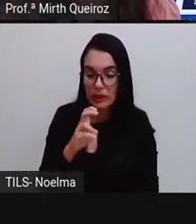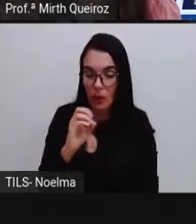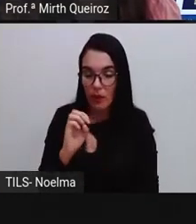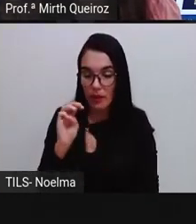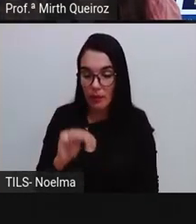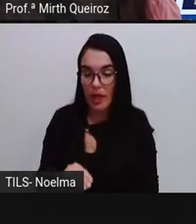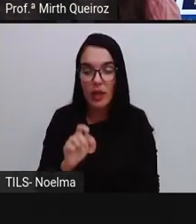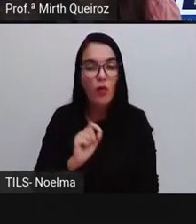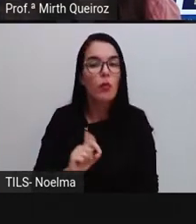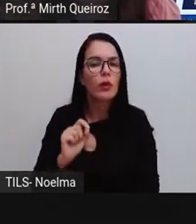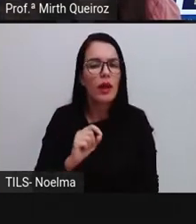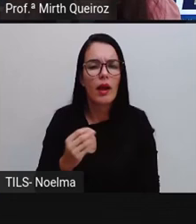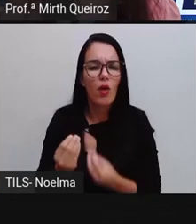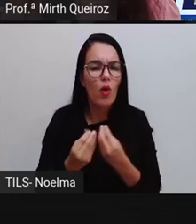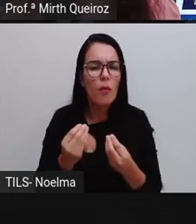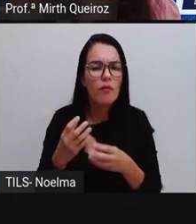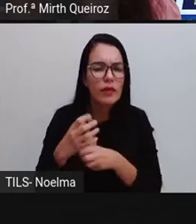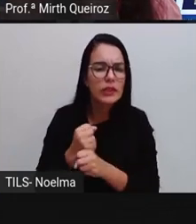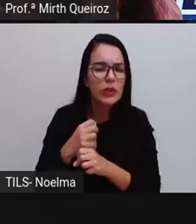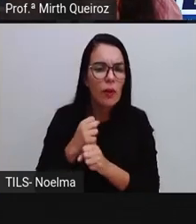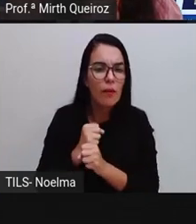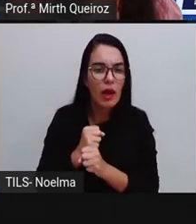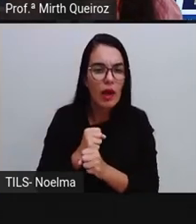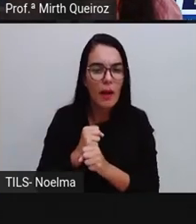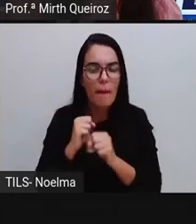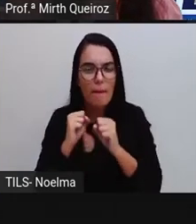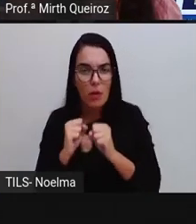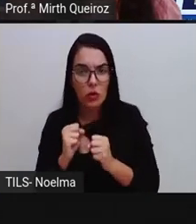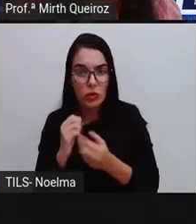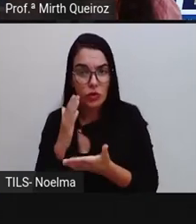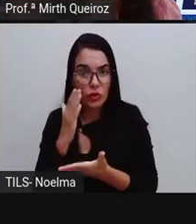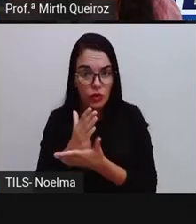fazer da seguinte forma. A gente pode dividir